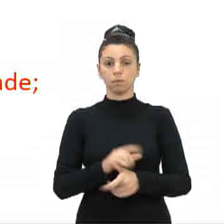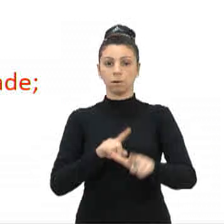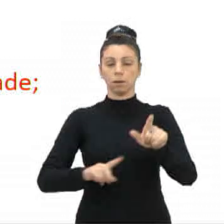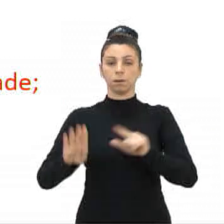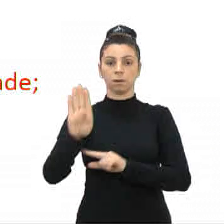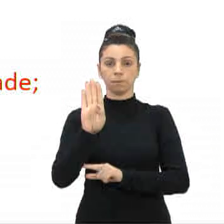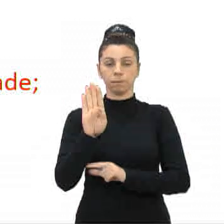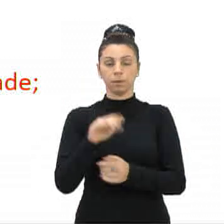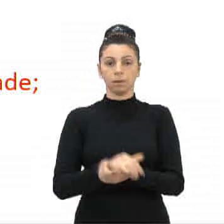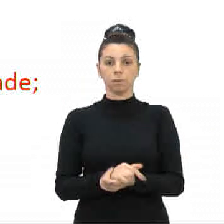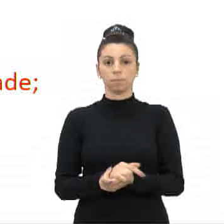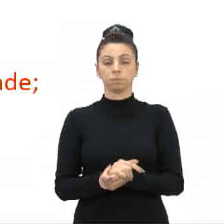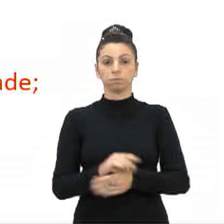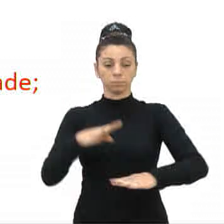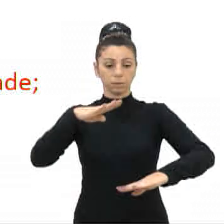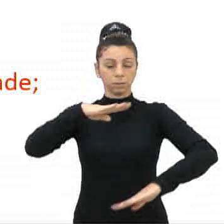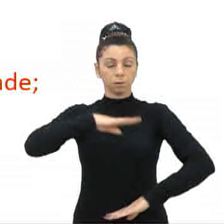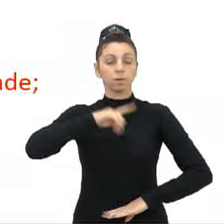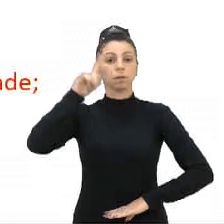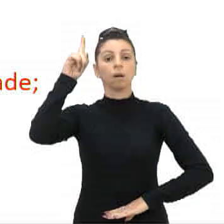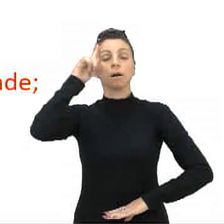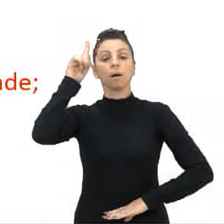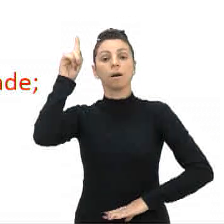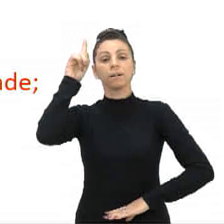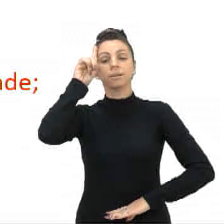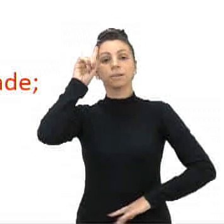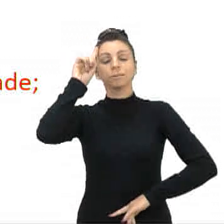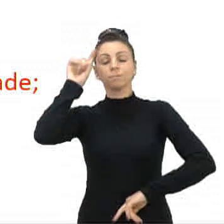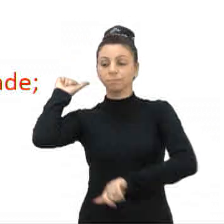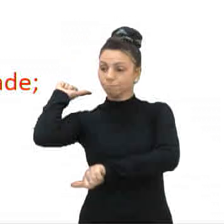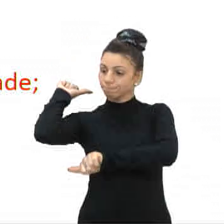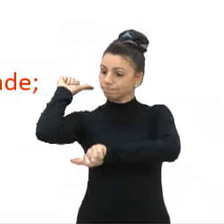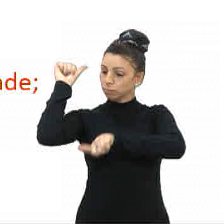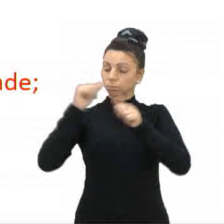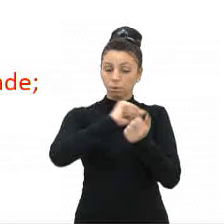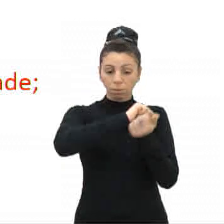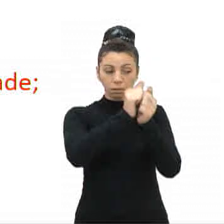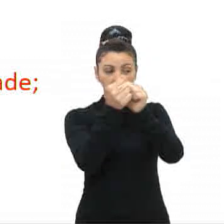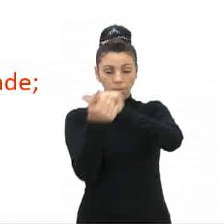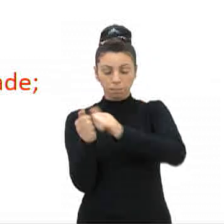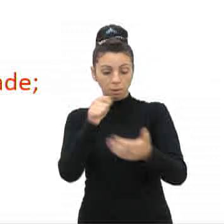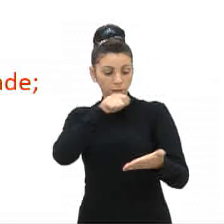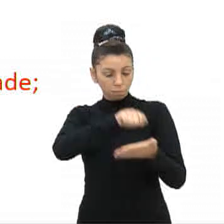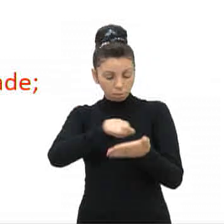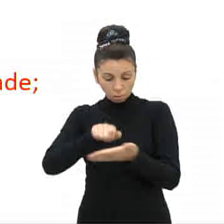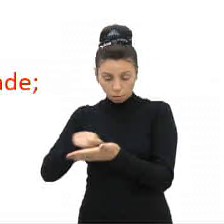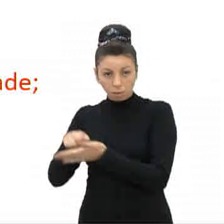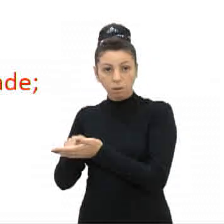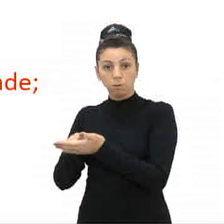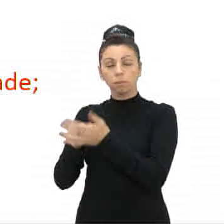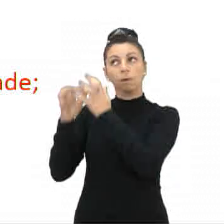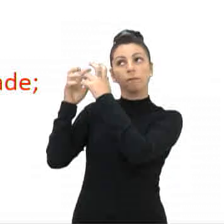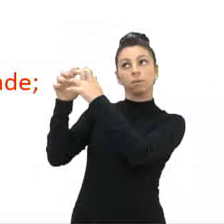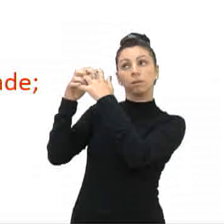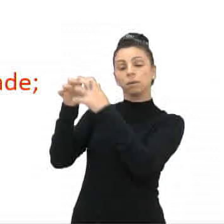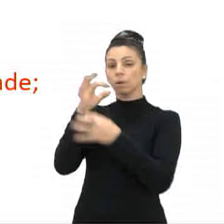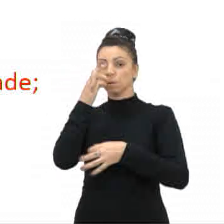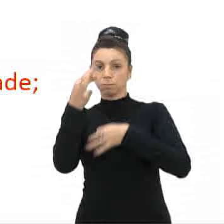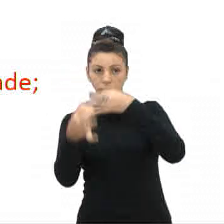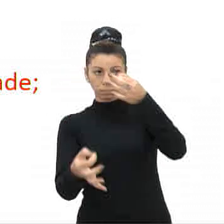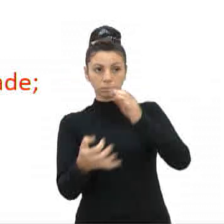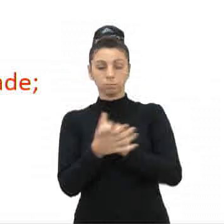fato corriqueiro do cotidiano em um texto interessante, crítico, reflexivo. Então, quem respondeu mais ou menos assim, uma passagem